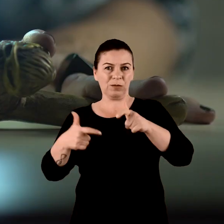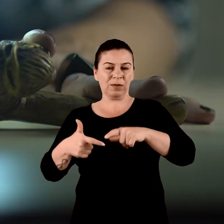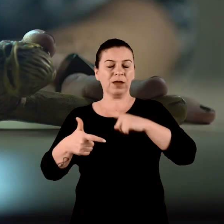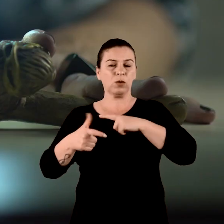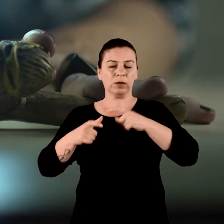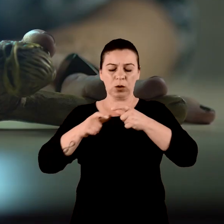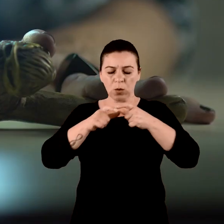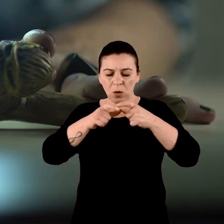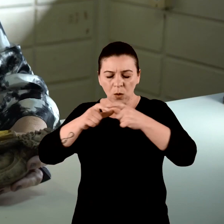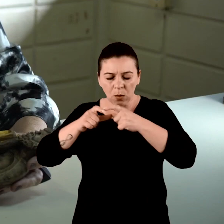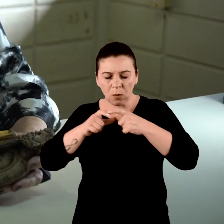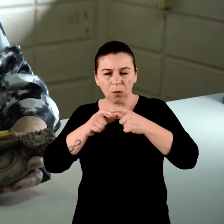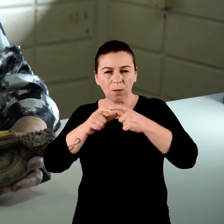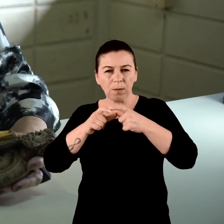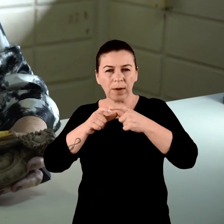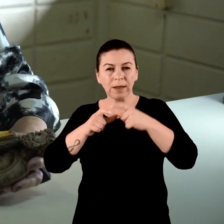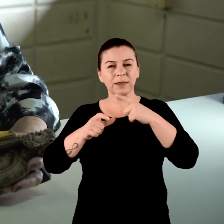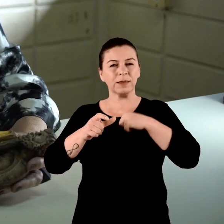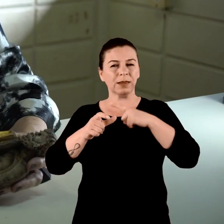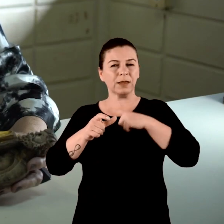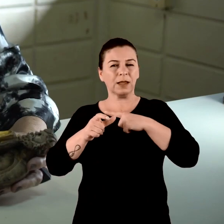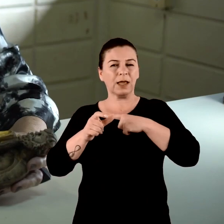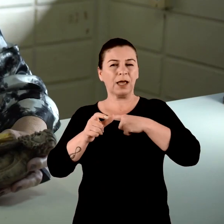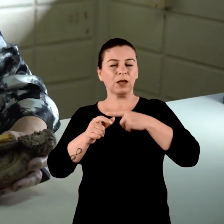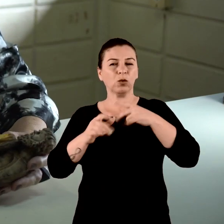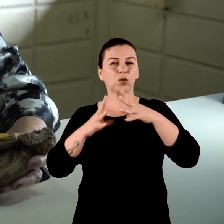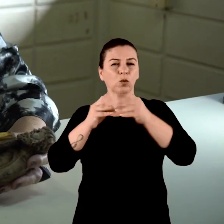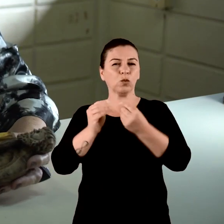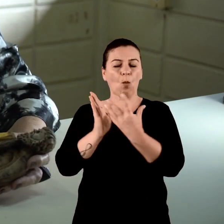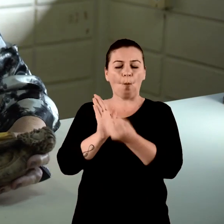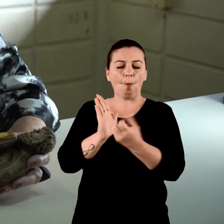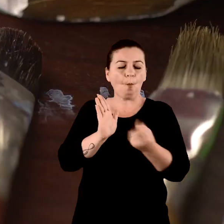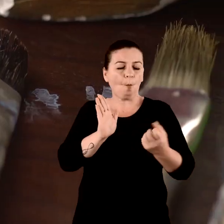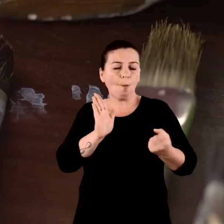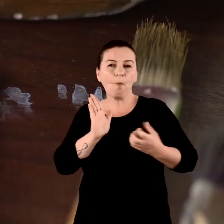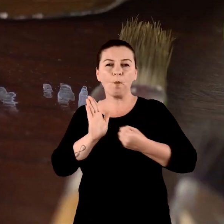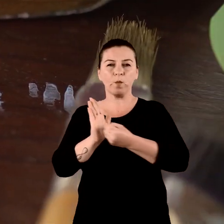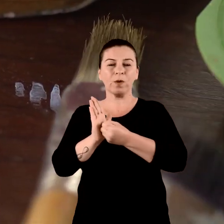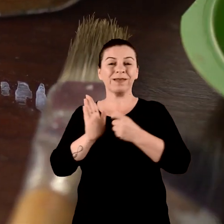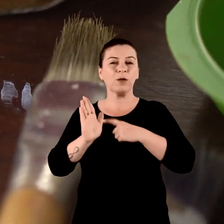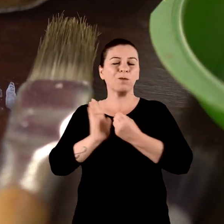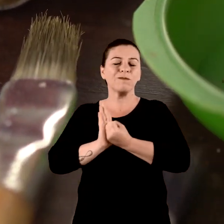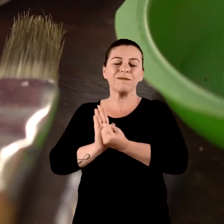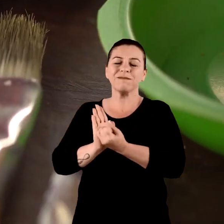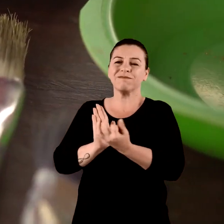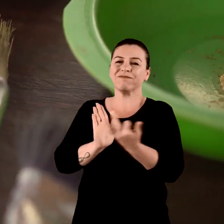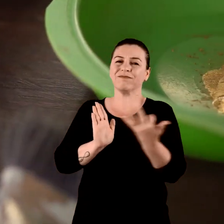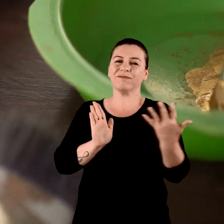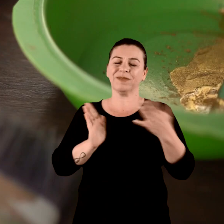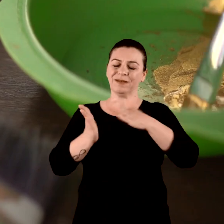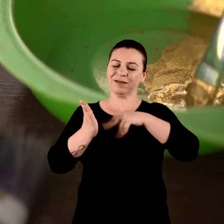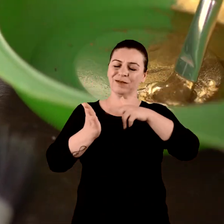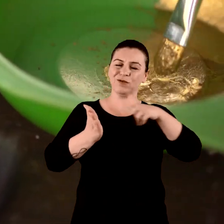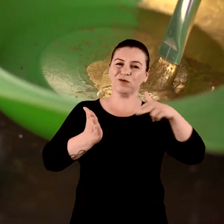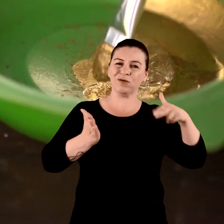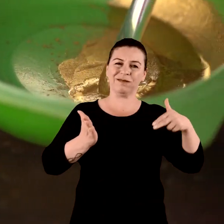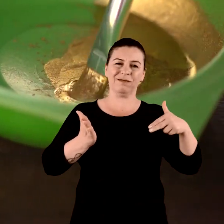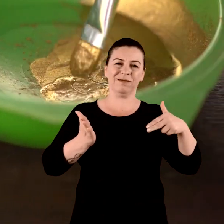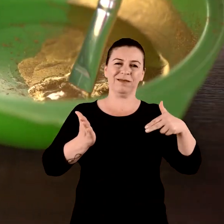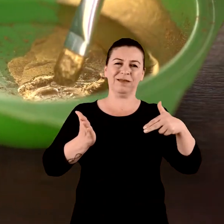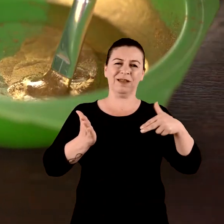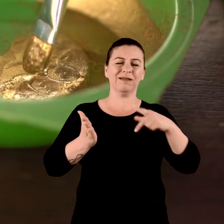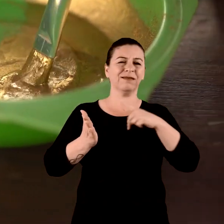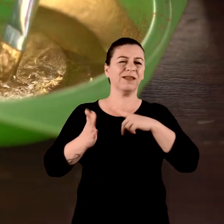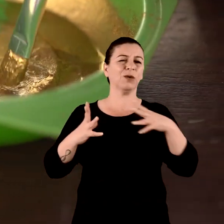eu tenho lupa eletrônica, eu tenho aparelho de secagem, eu tenho uma quantidade de tintas à minha